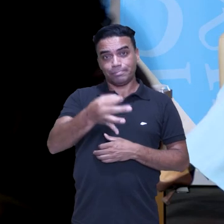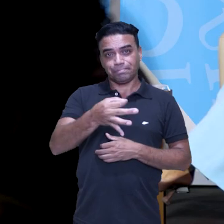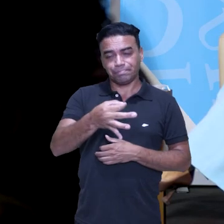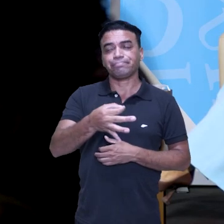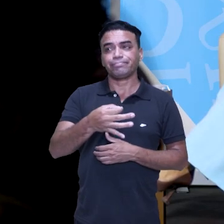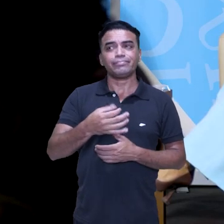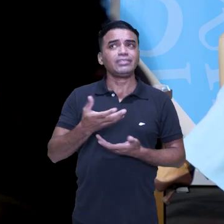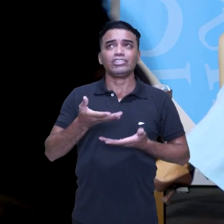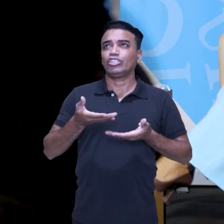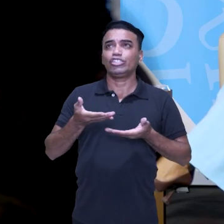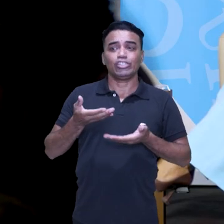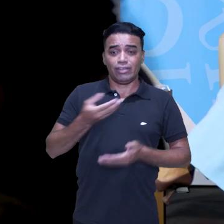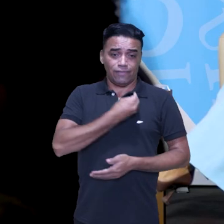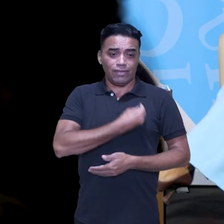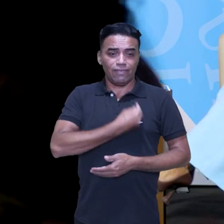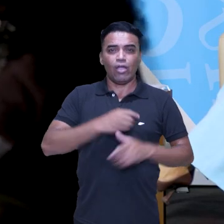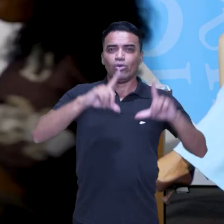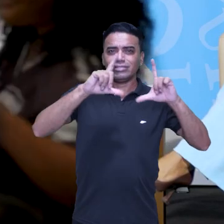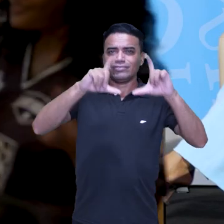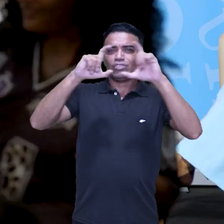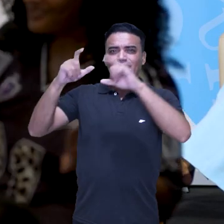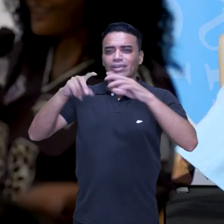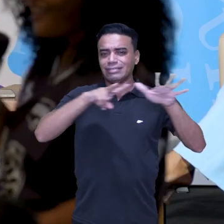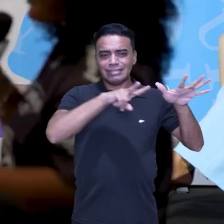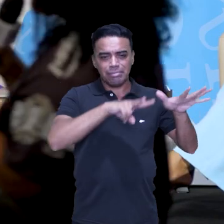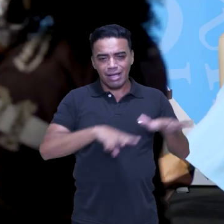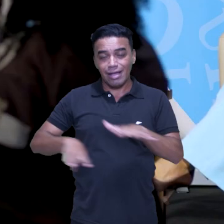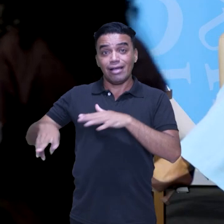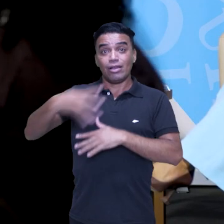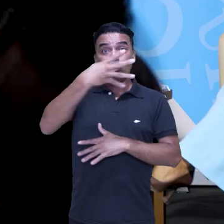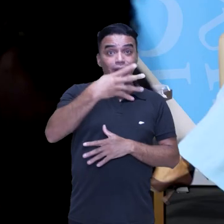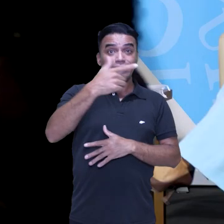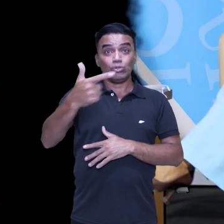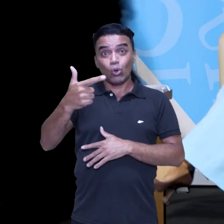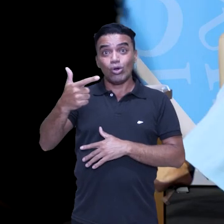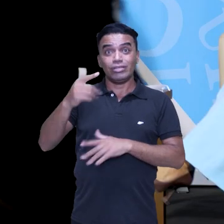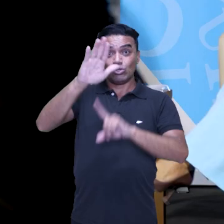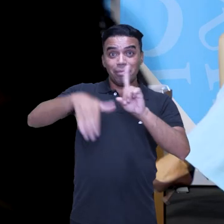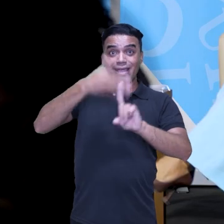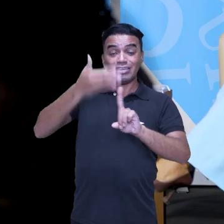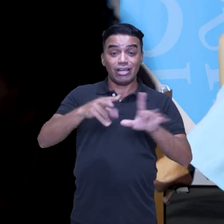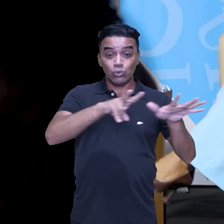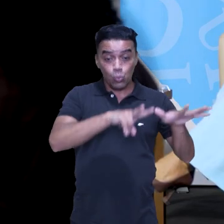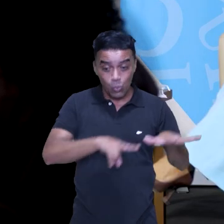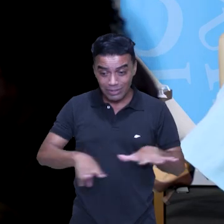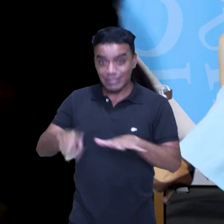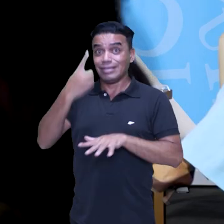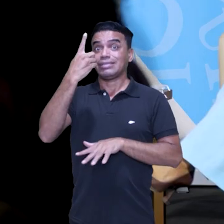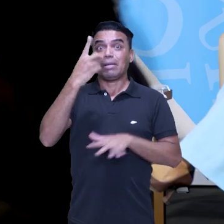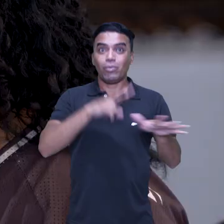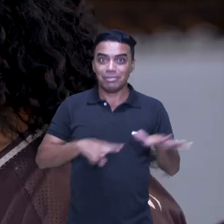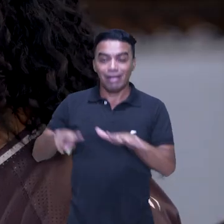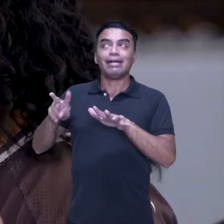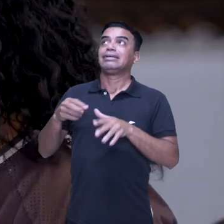a gente viveu, uma semana fotografando, 42 homenageados em uma semana. Não foi fácil, teve muita